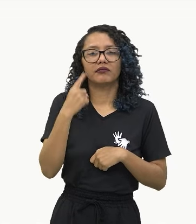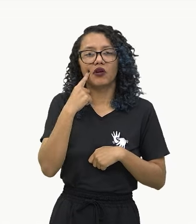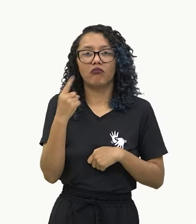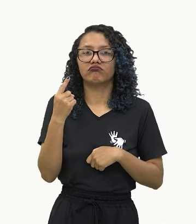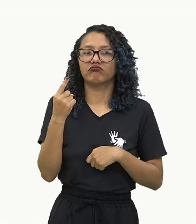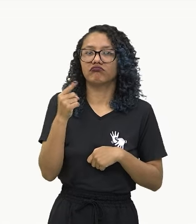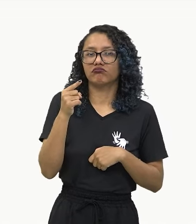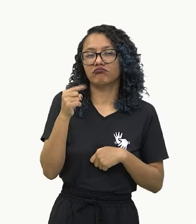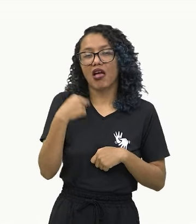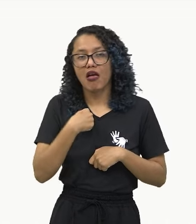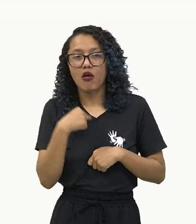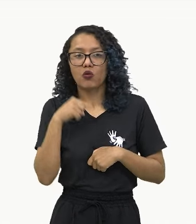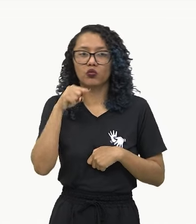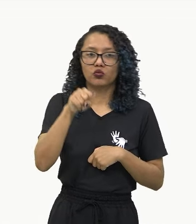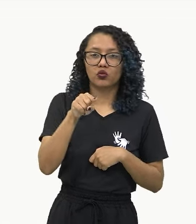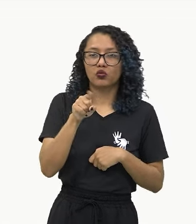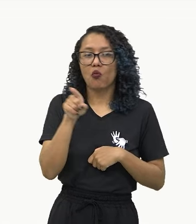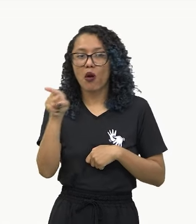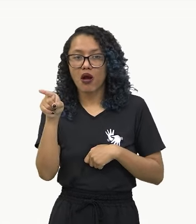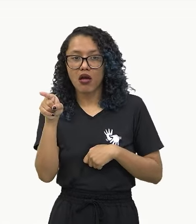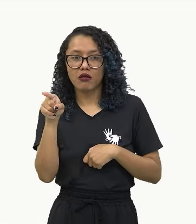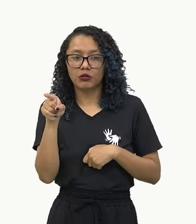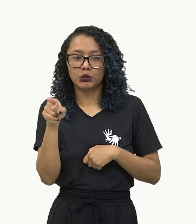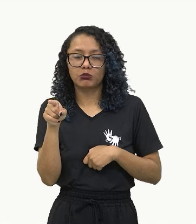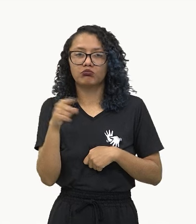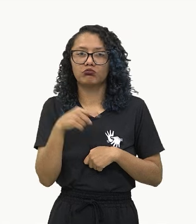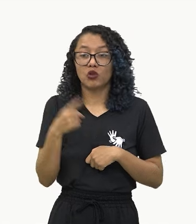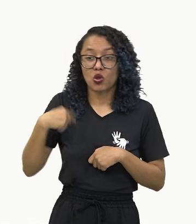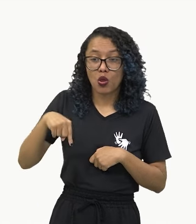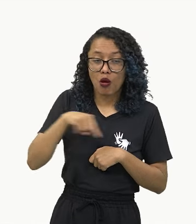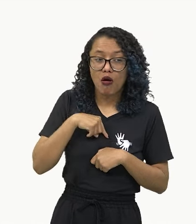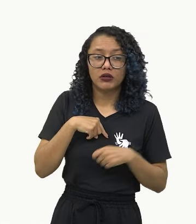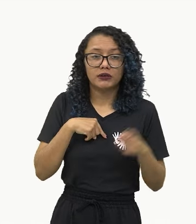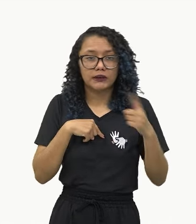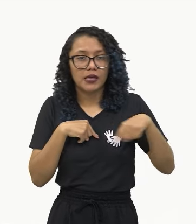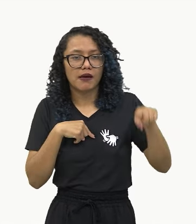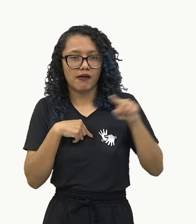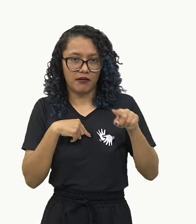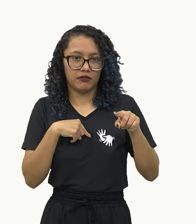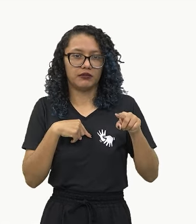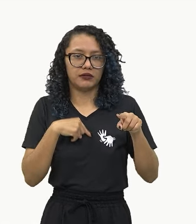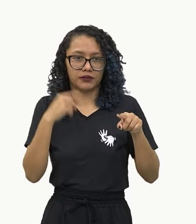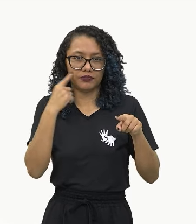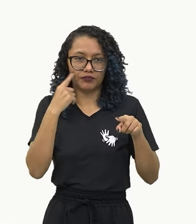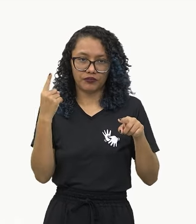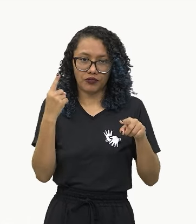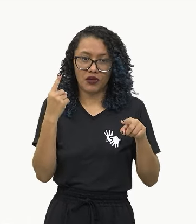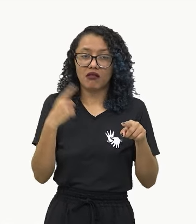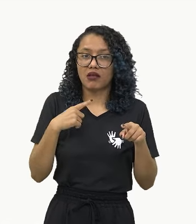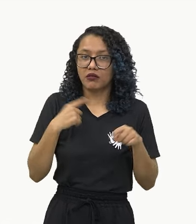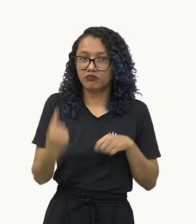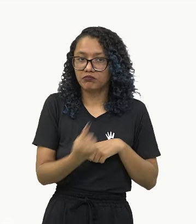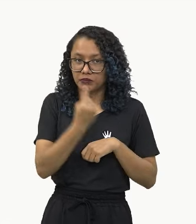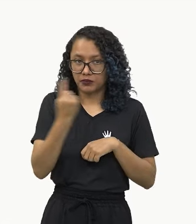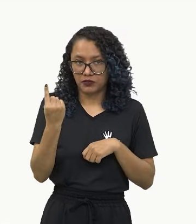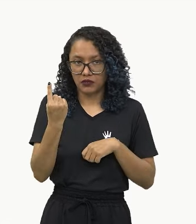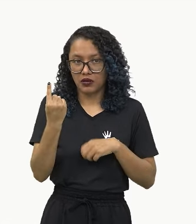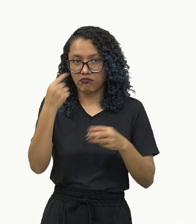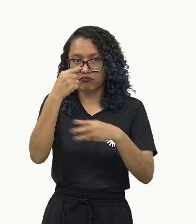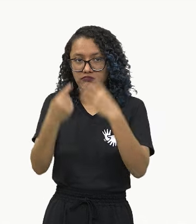são aí os pronomes, né, do singular. Então, primeira e segunda e terceira pessoa